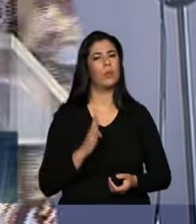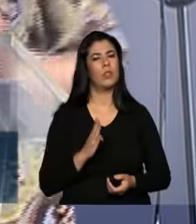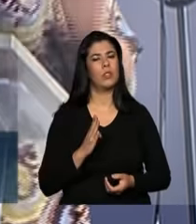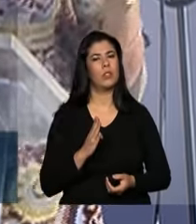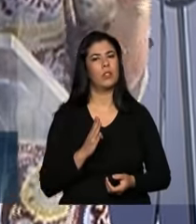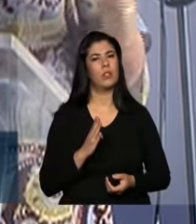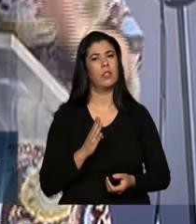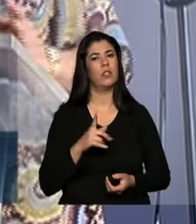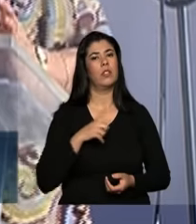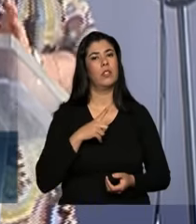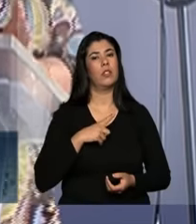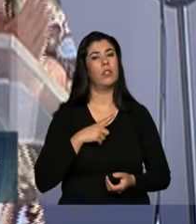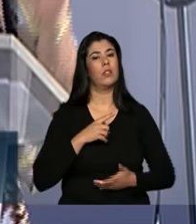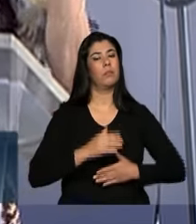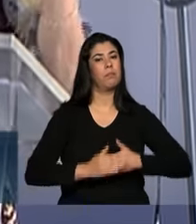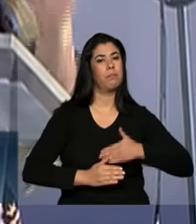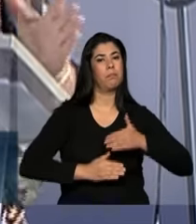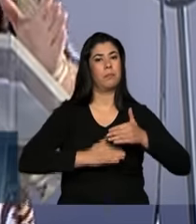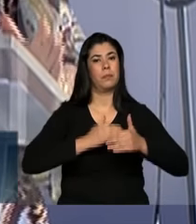numa travessia.